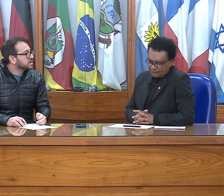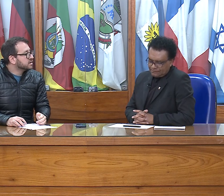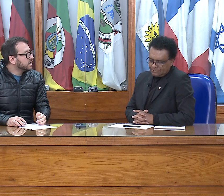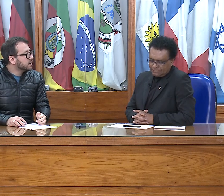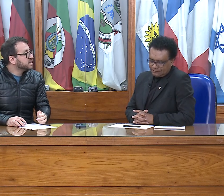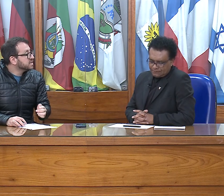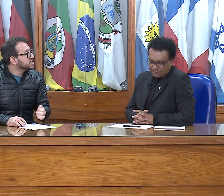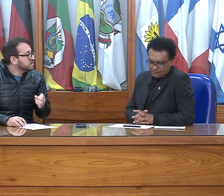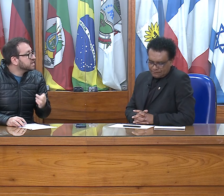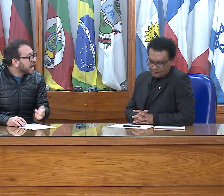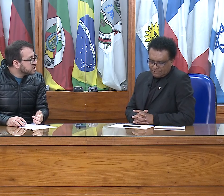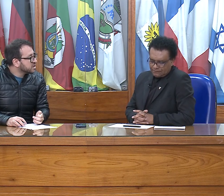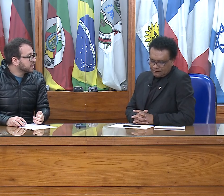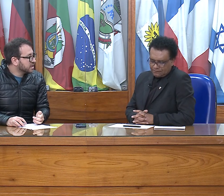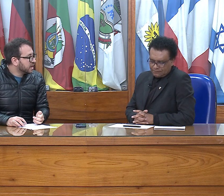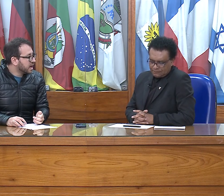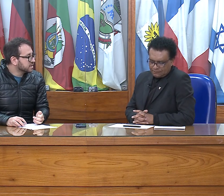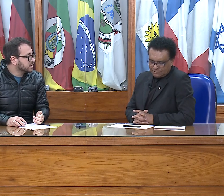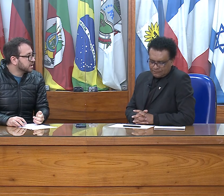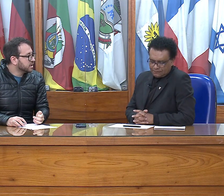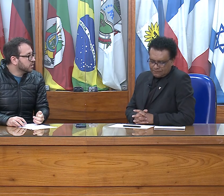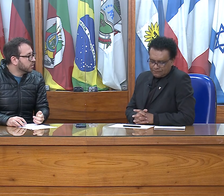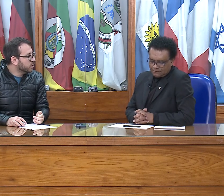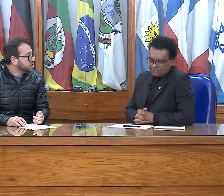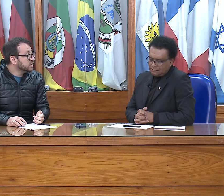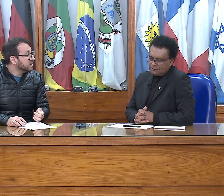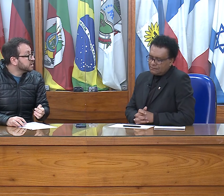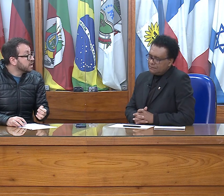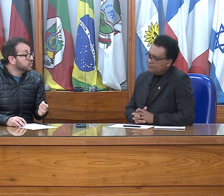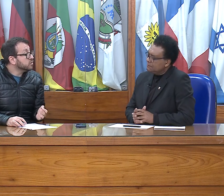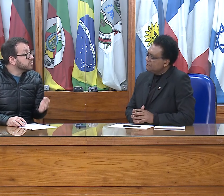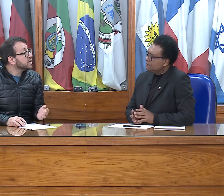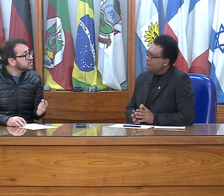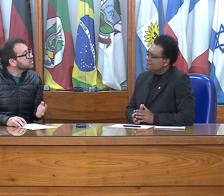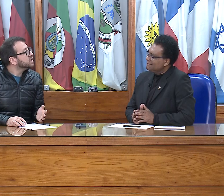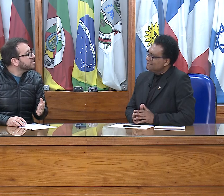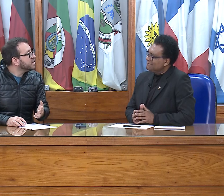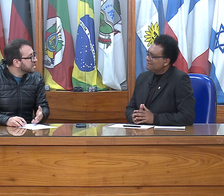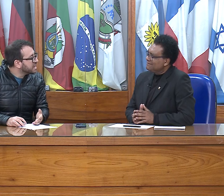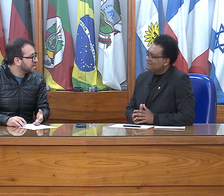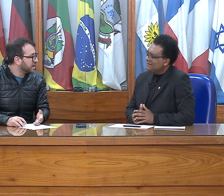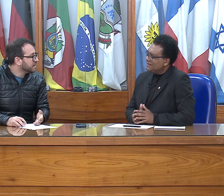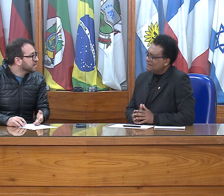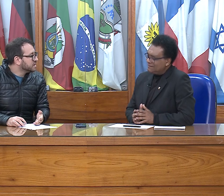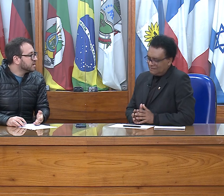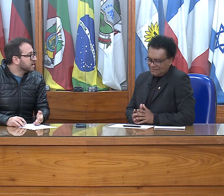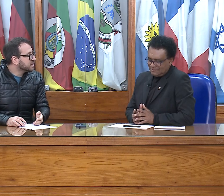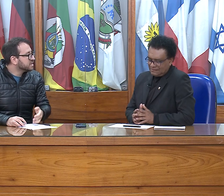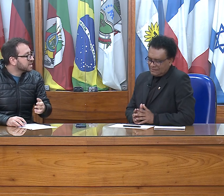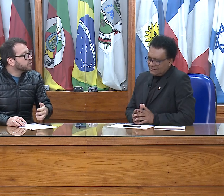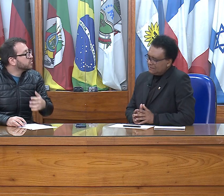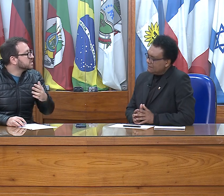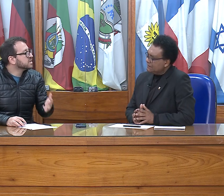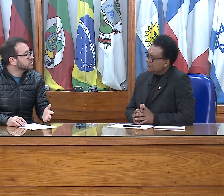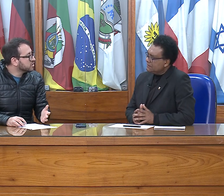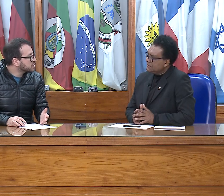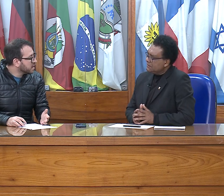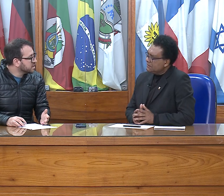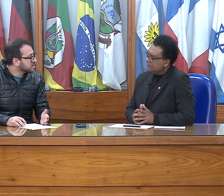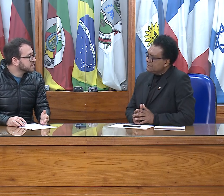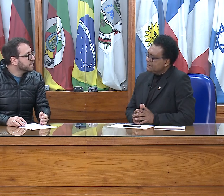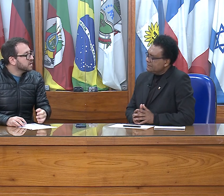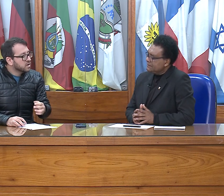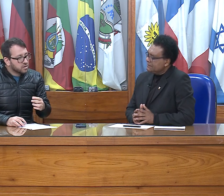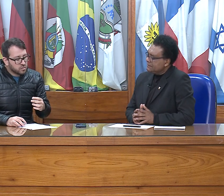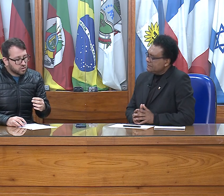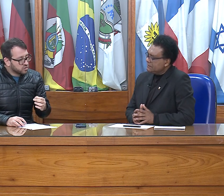a questão da representatividade né aqui na casa que hoje infelizmente é muito menos do que deveria né a quantidade da população no